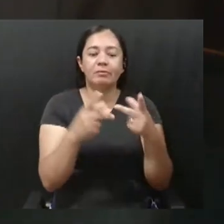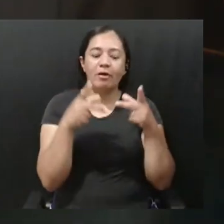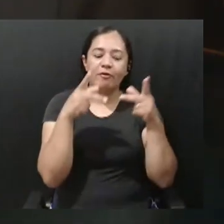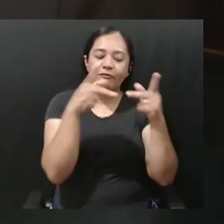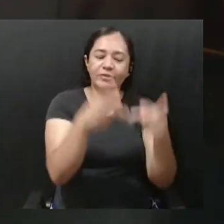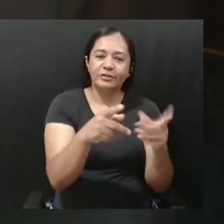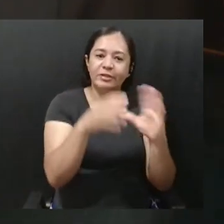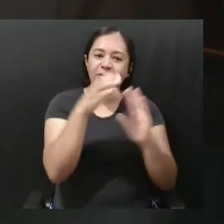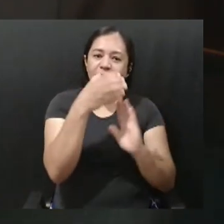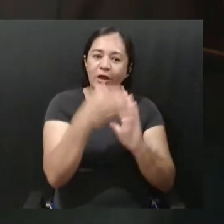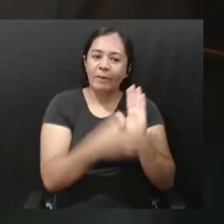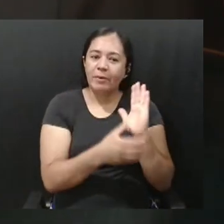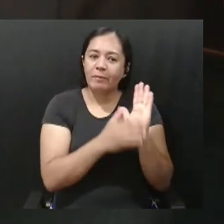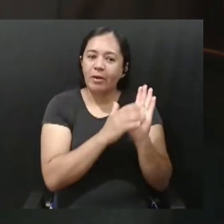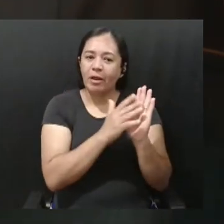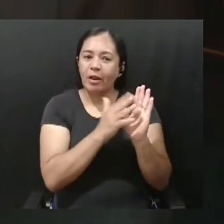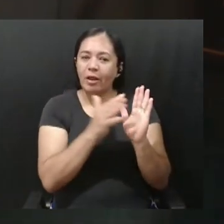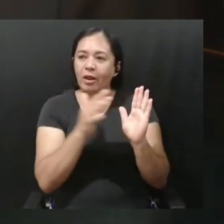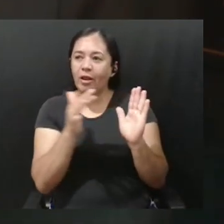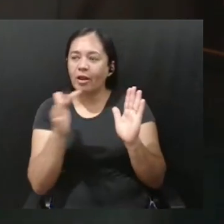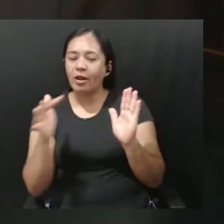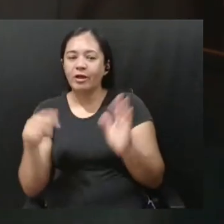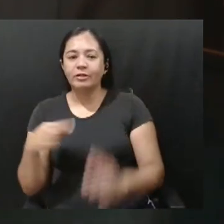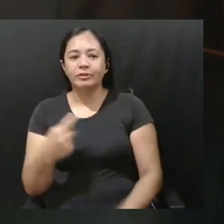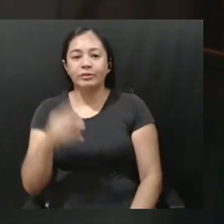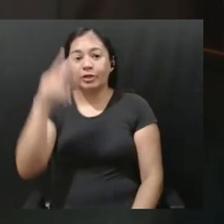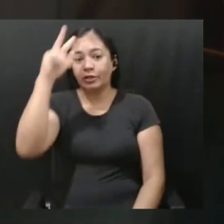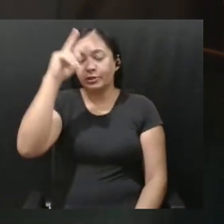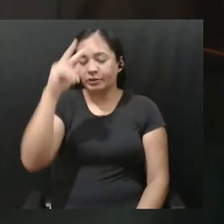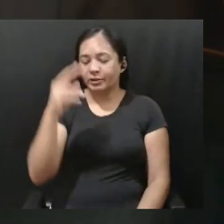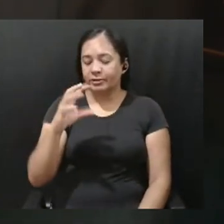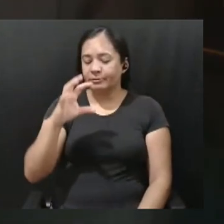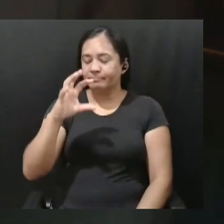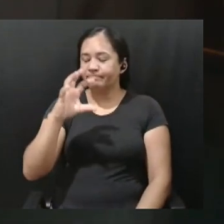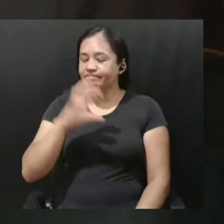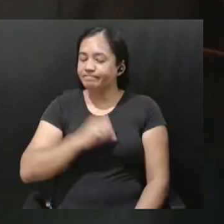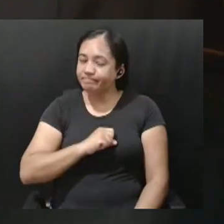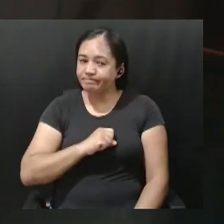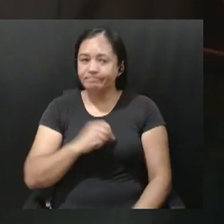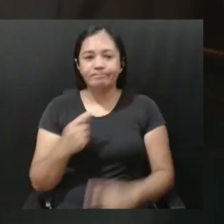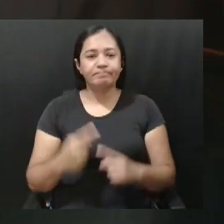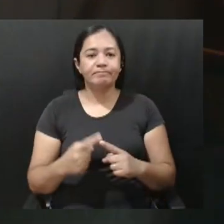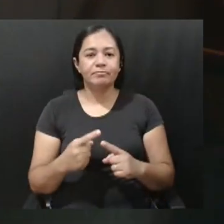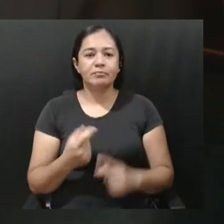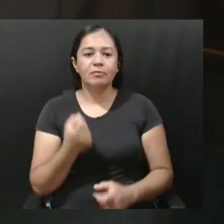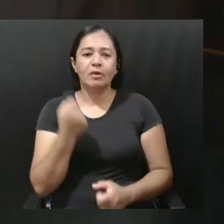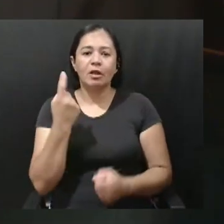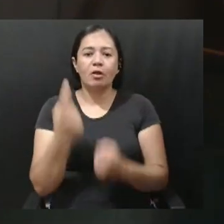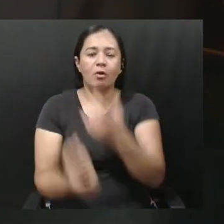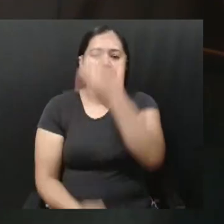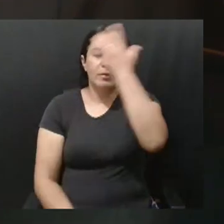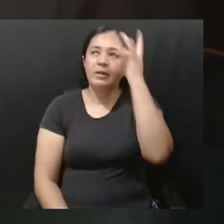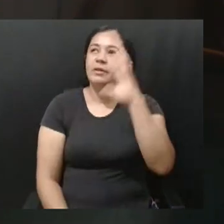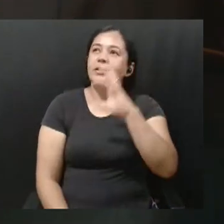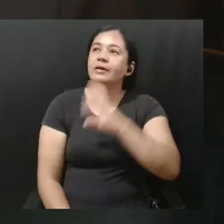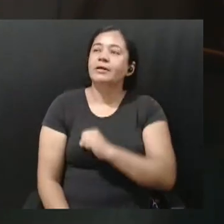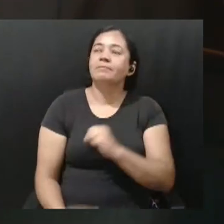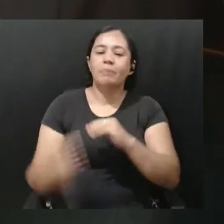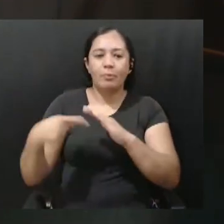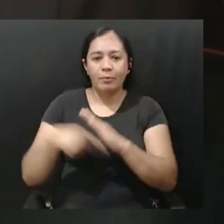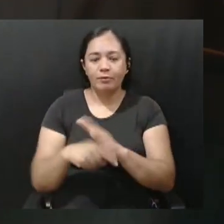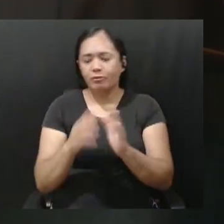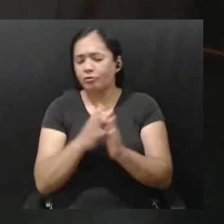nossa história afetiva. Então, Letícia, por que que algumas pessoas amam profundamente esse período?